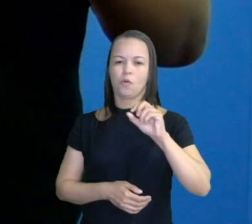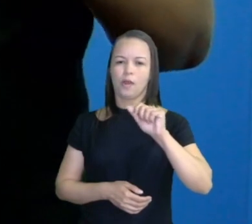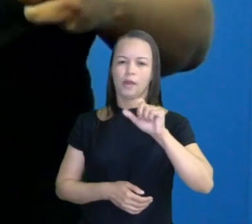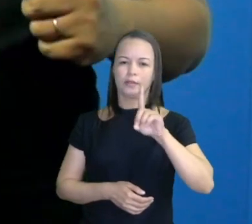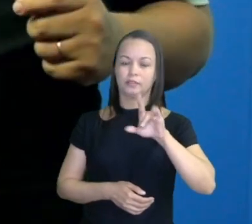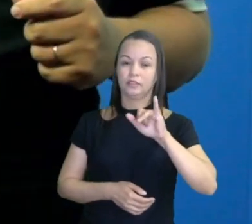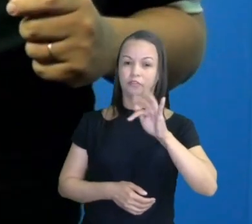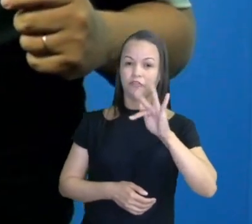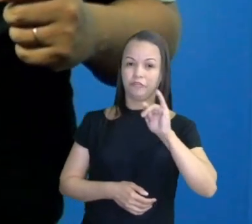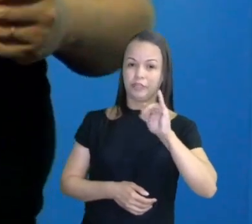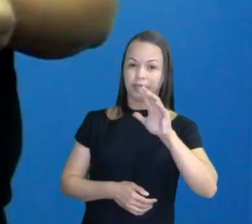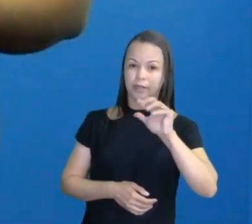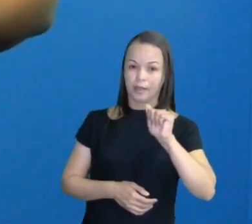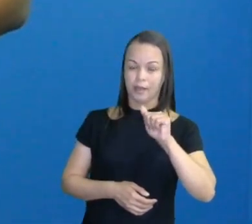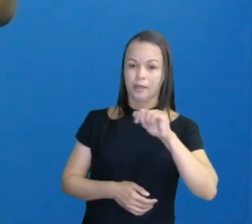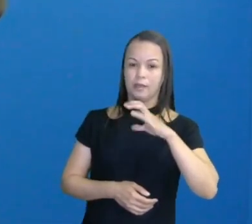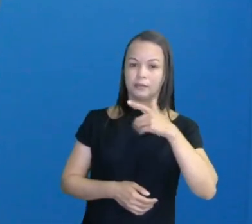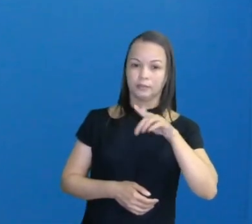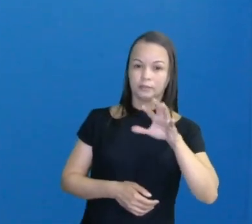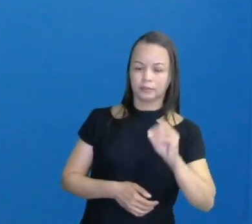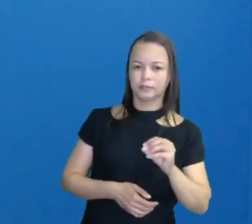de